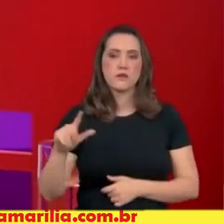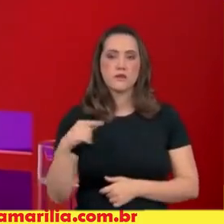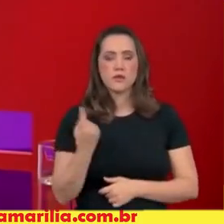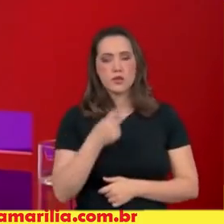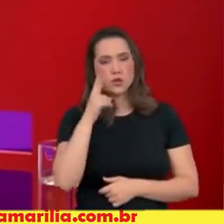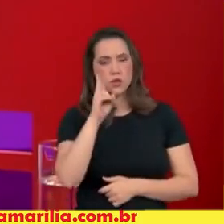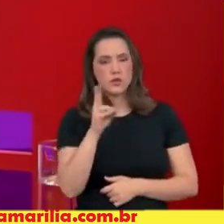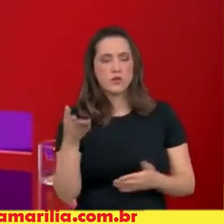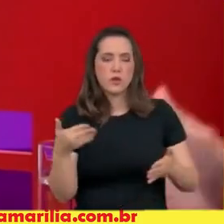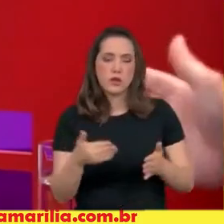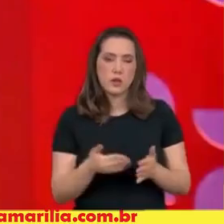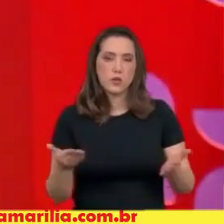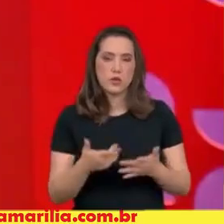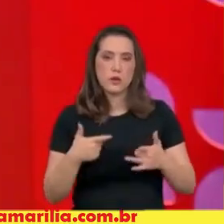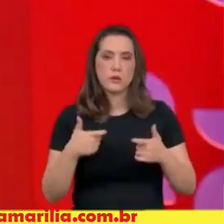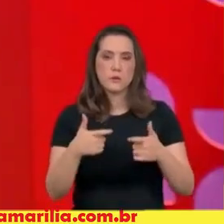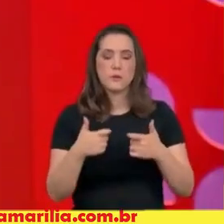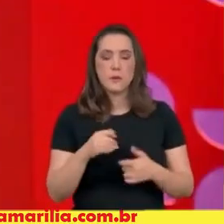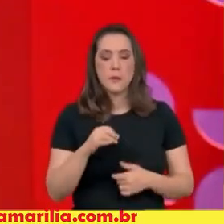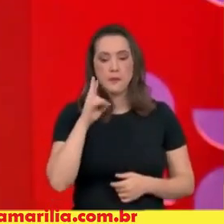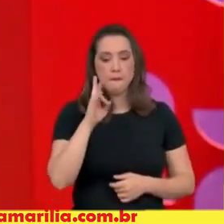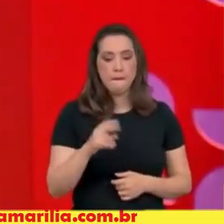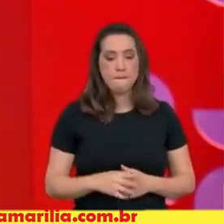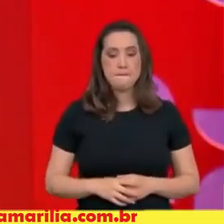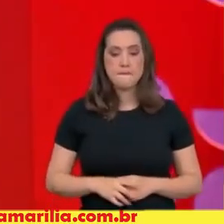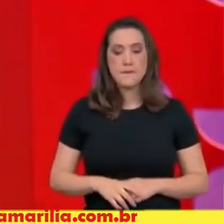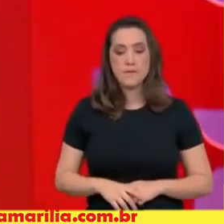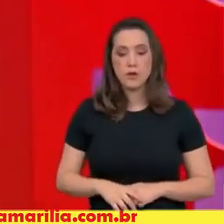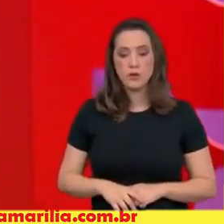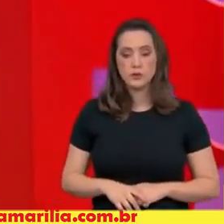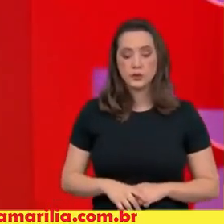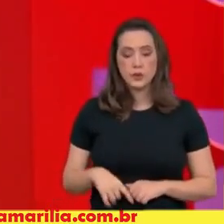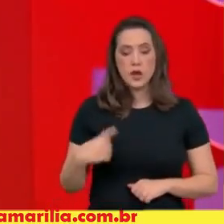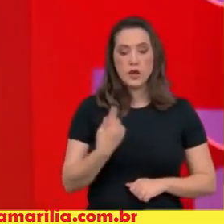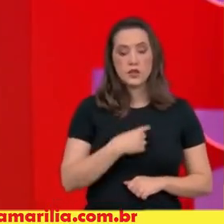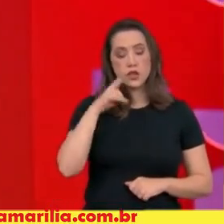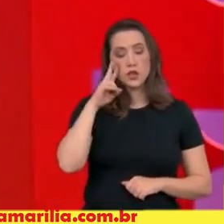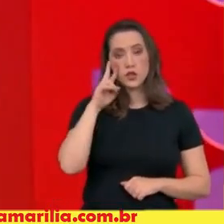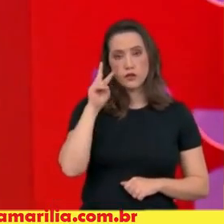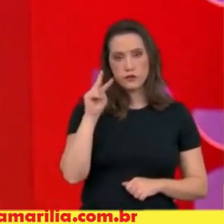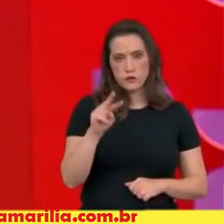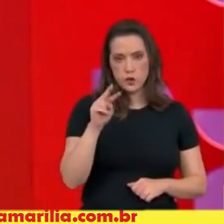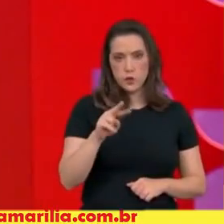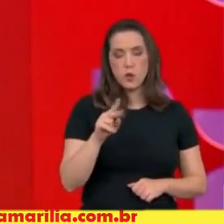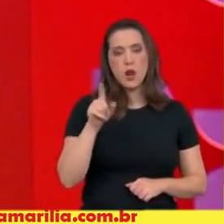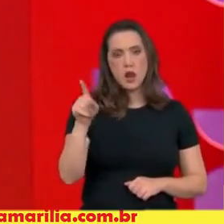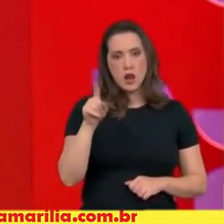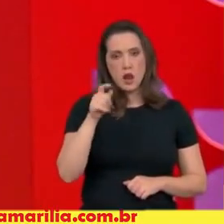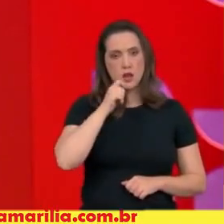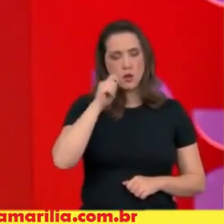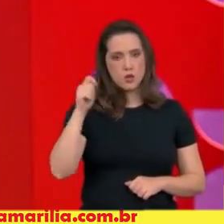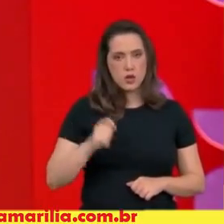está vivenciando até hoje. Na Ucrânia a gente viu imagens lá na Praça Maidan do pessoal da Embaixada dos Estados Unidos se manifestando junto com os manifestantes,